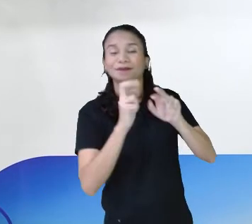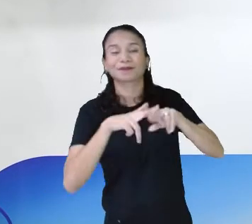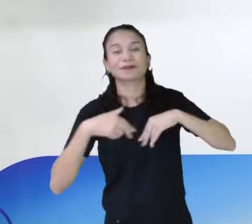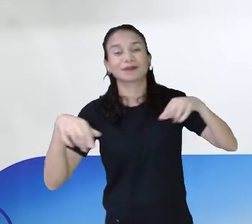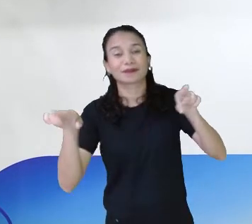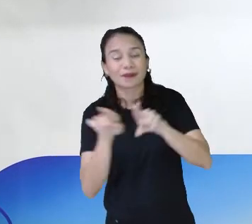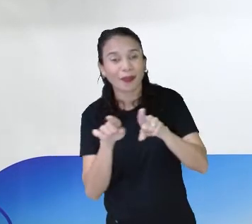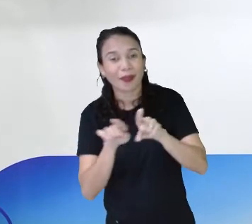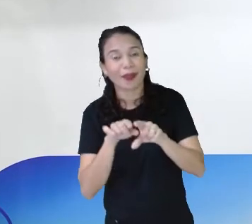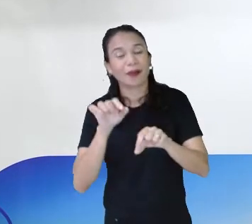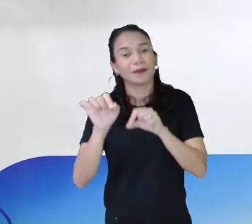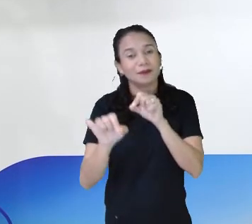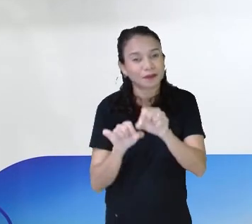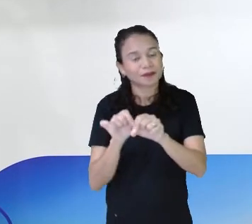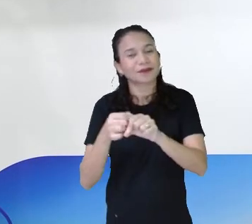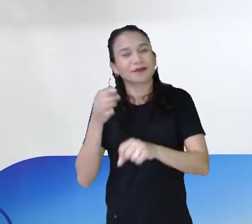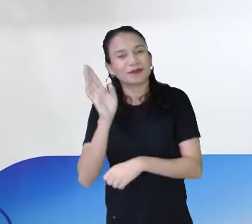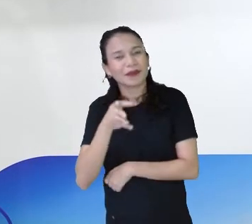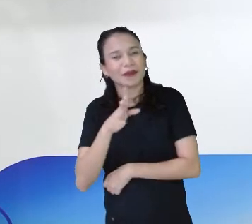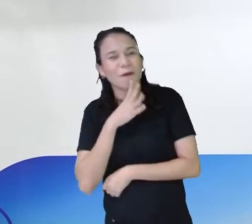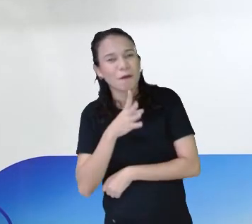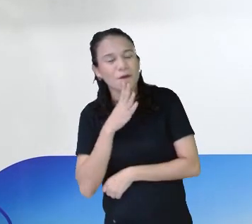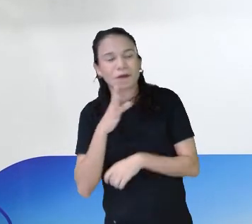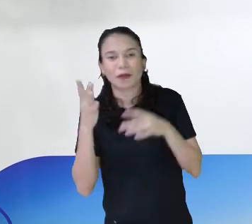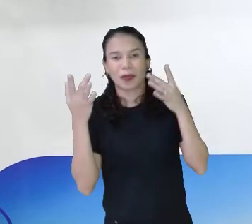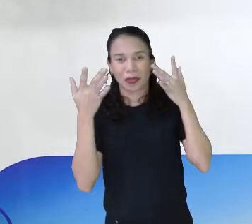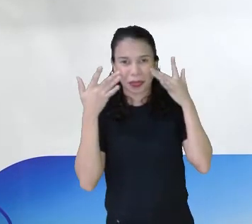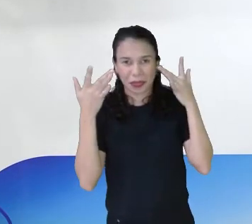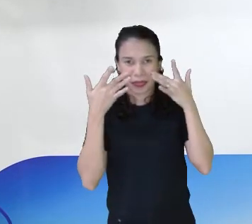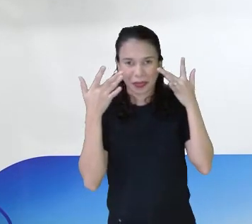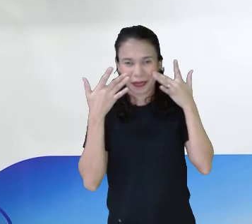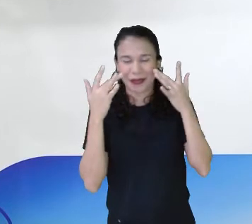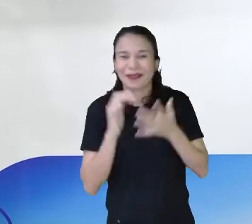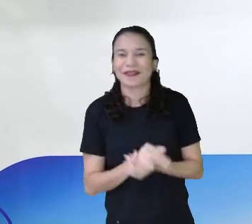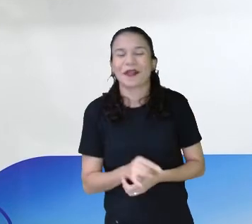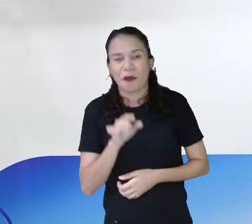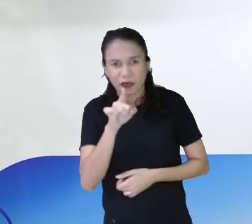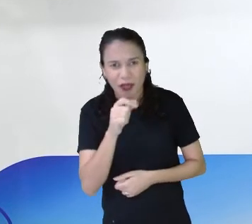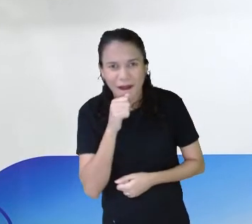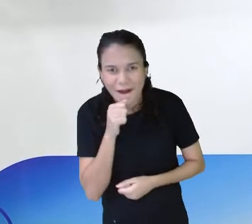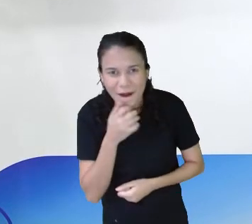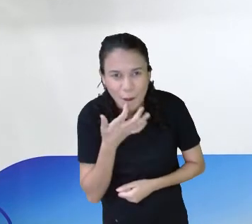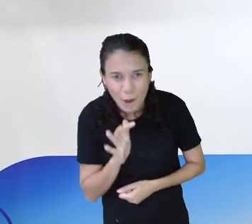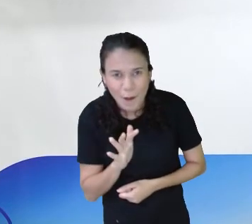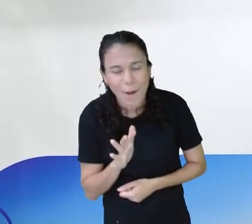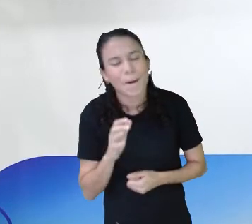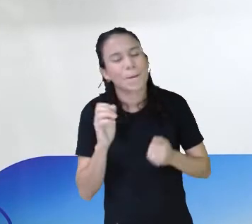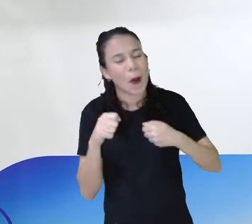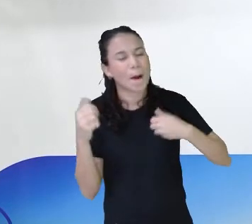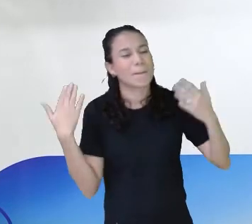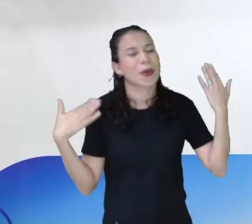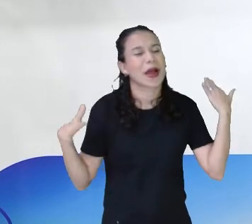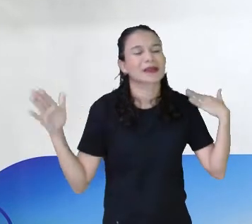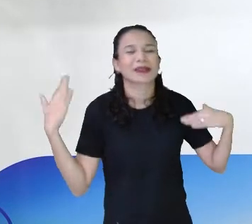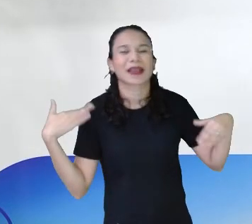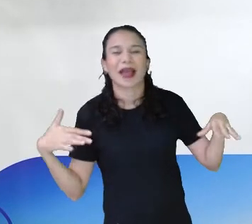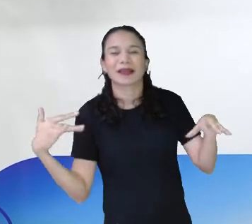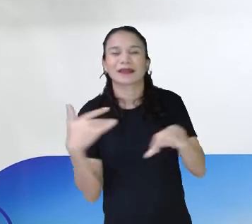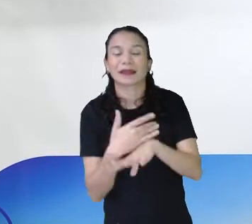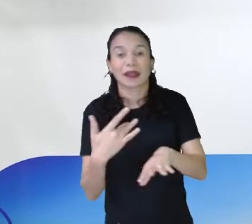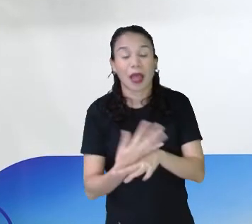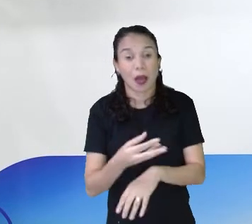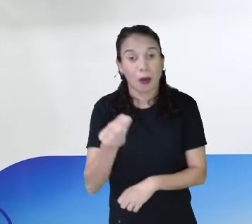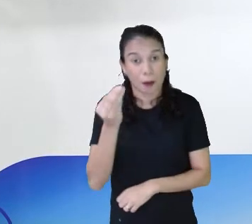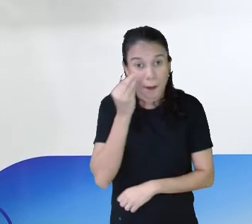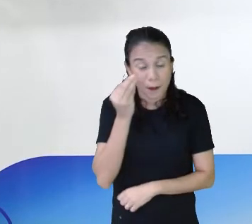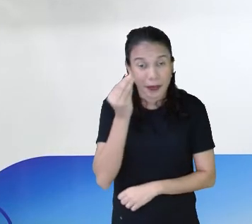aí, acho que Yasmin já conhece o teatro, né? E se vocês não conhecem, passeando pela cidade,